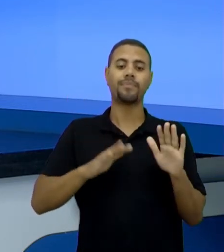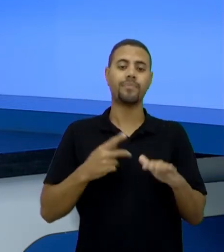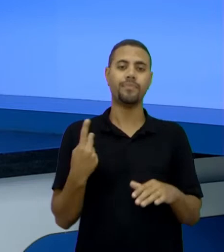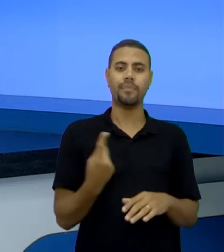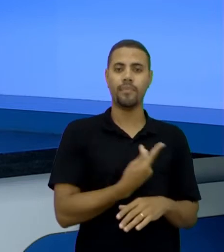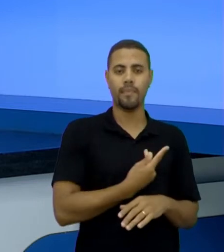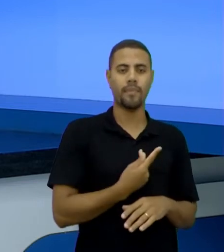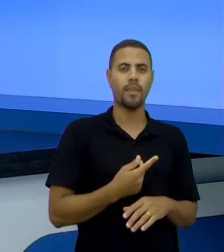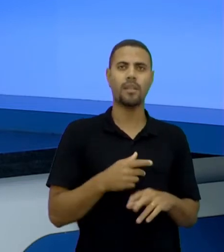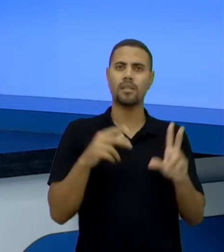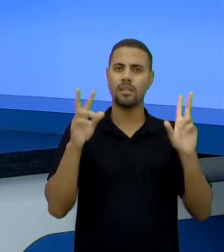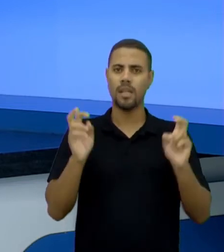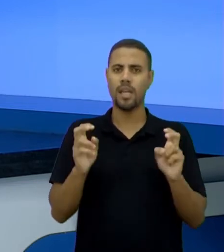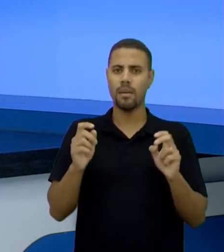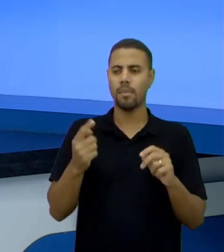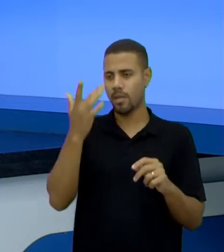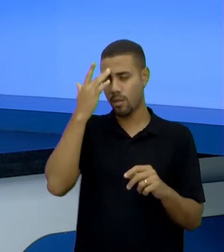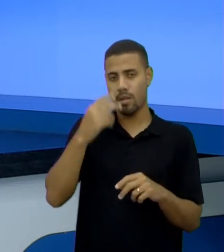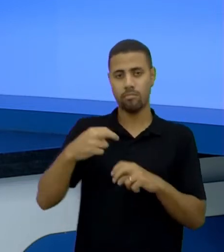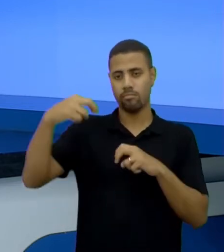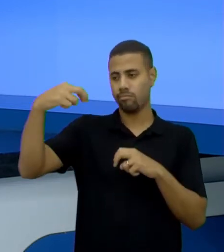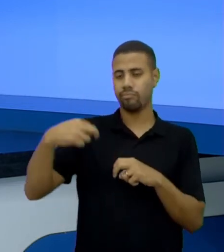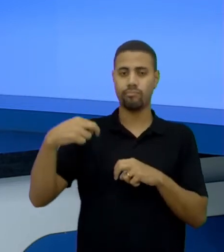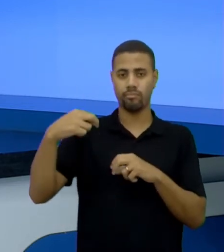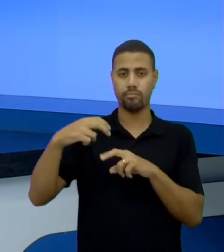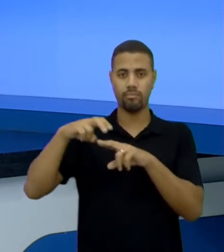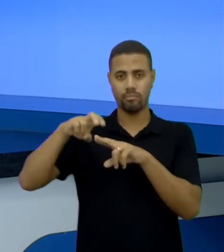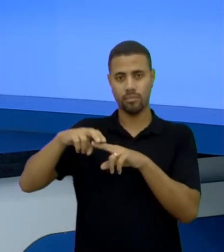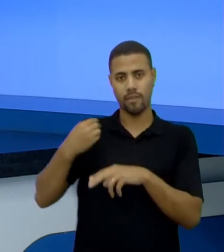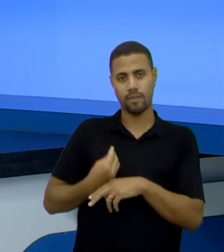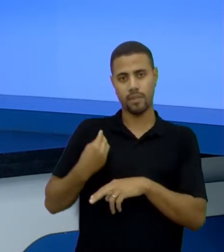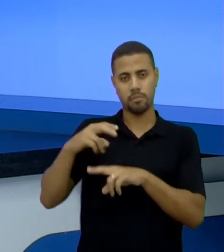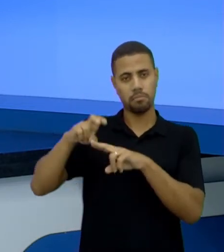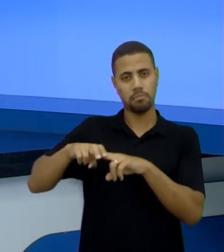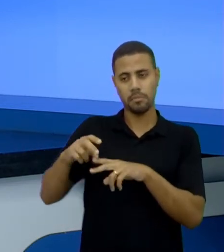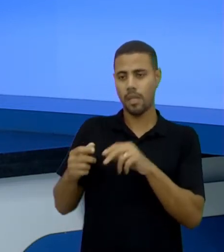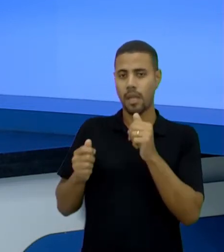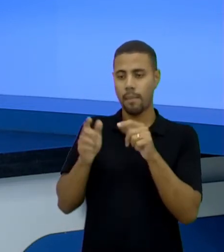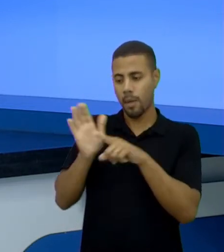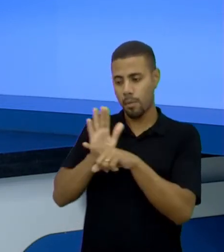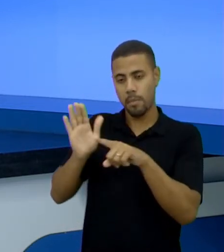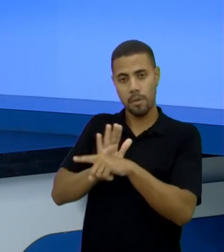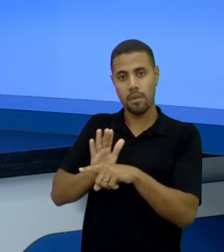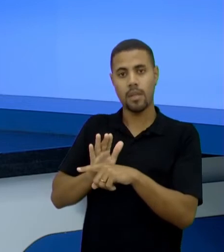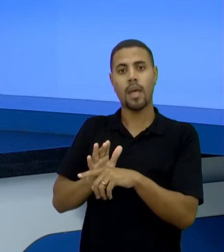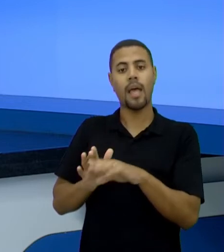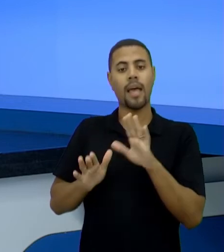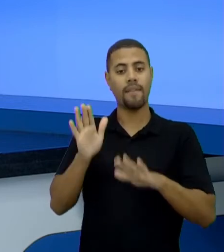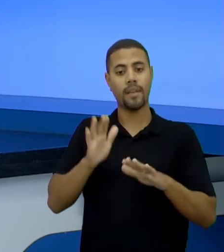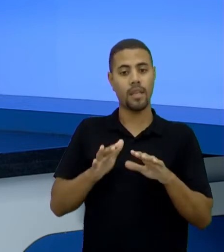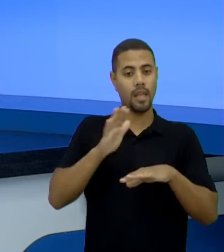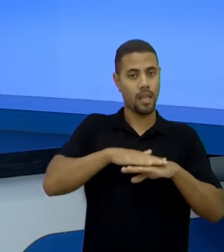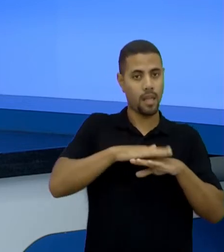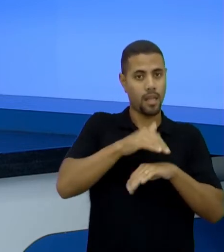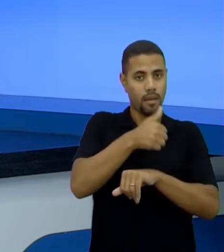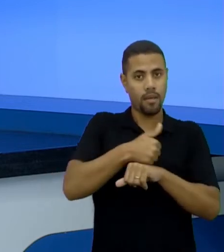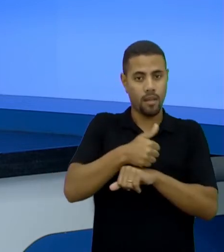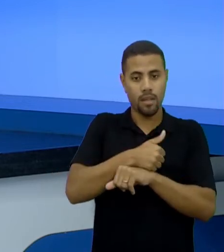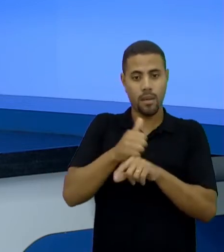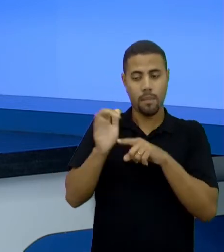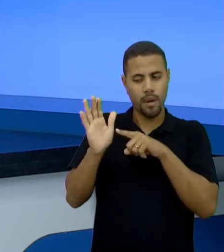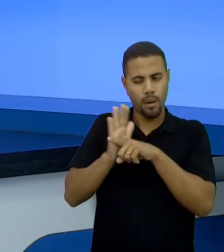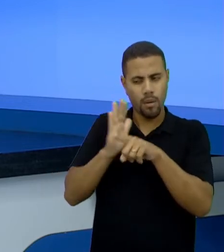coloca no lugar de entrevistador, por exemplo, de analista, é claro que o entrevistador ele vai